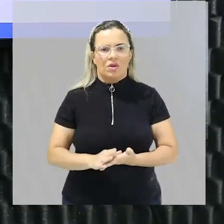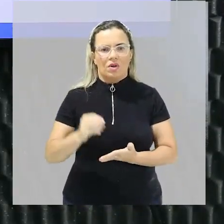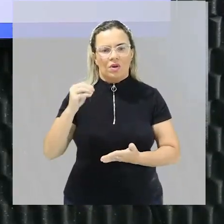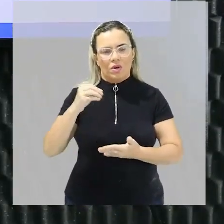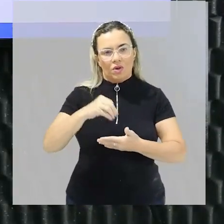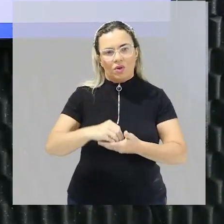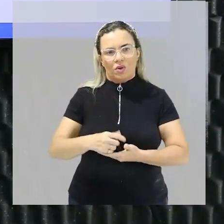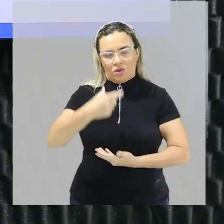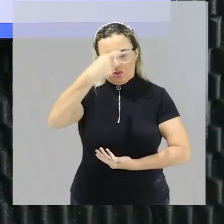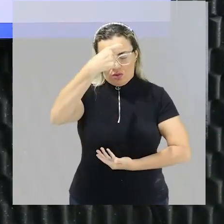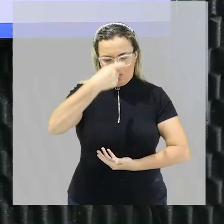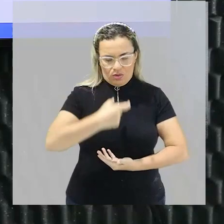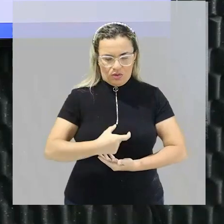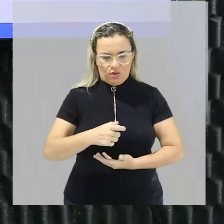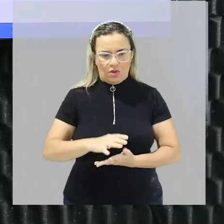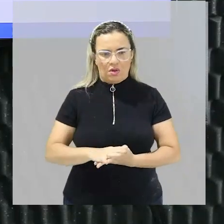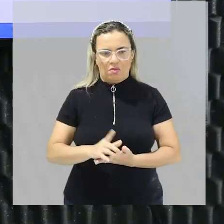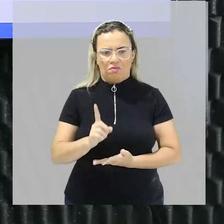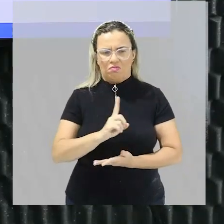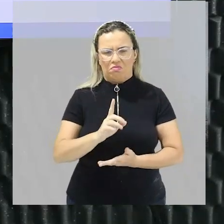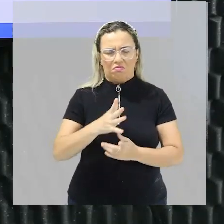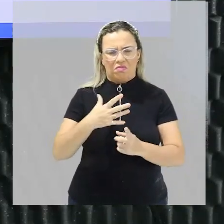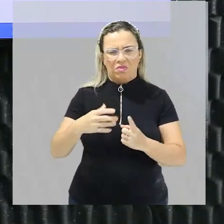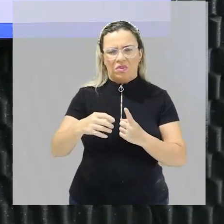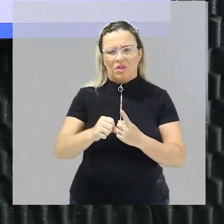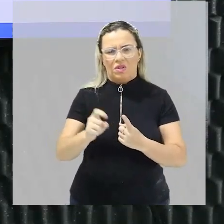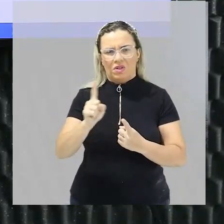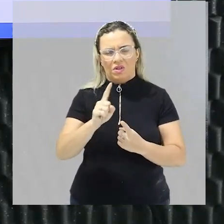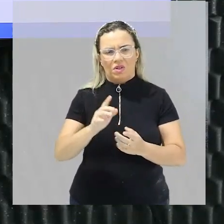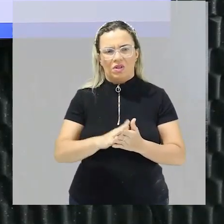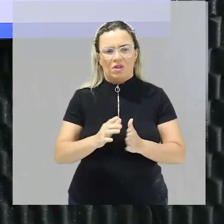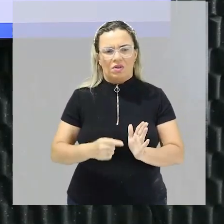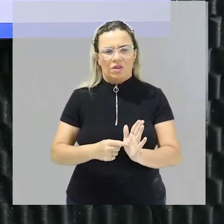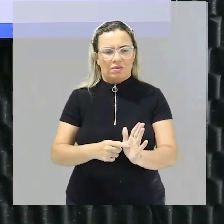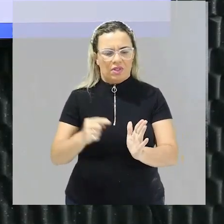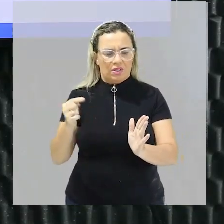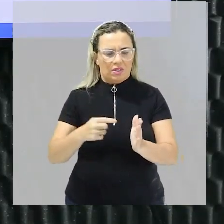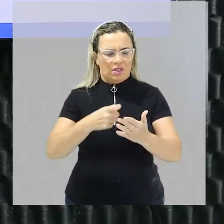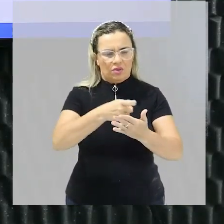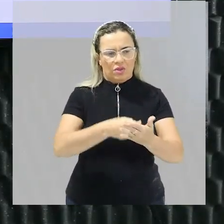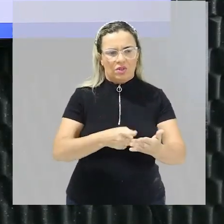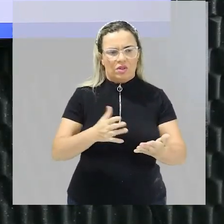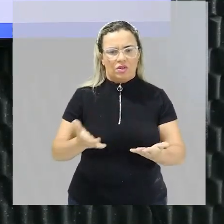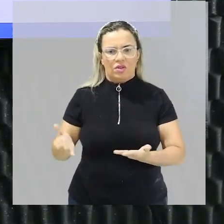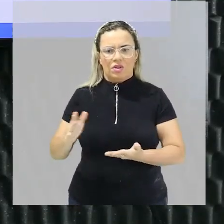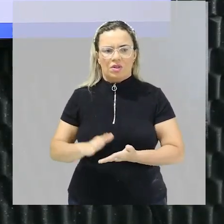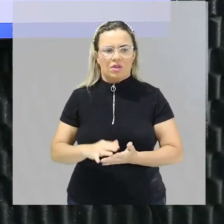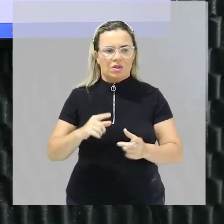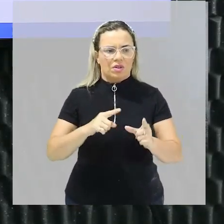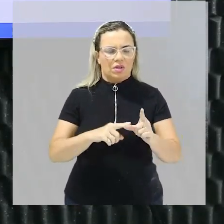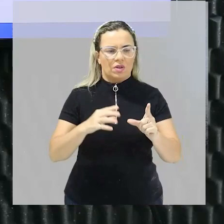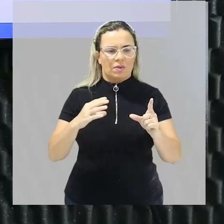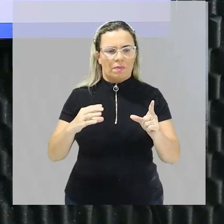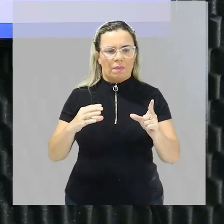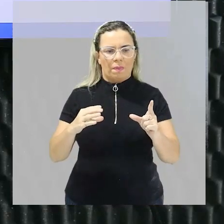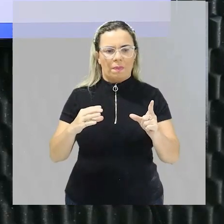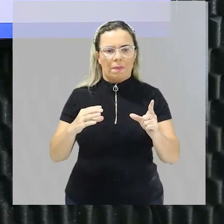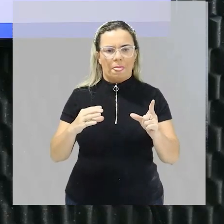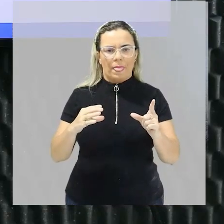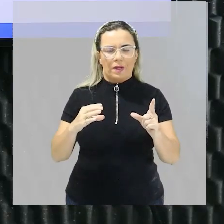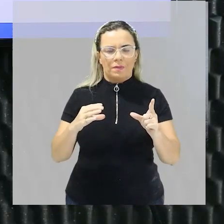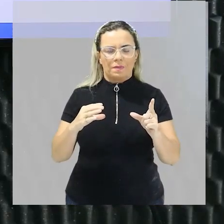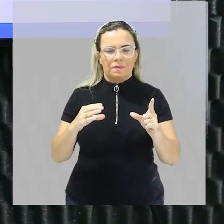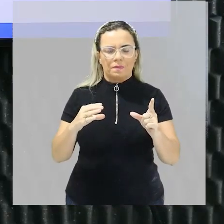ser social. Não é esta não é a forma que está sendo tratada ali. Letra C, se pode e se